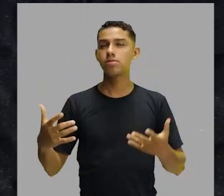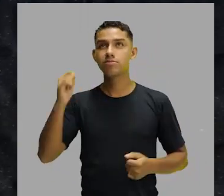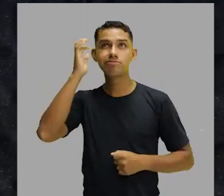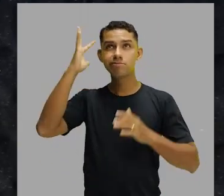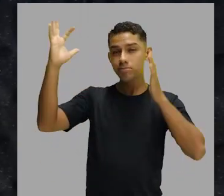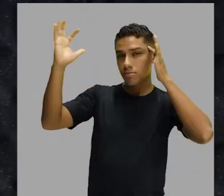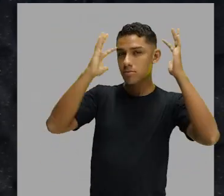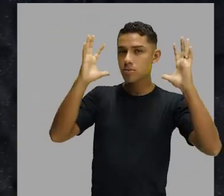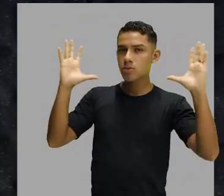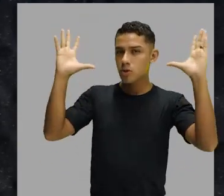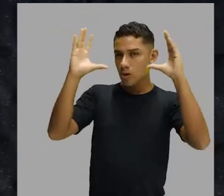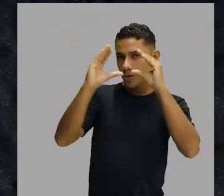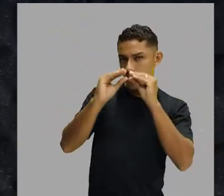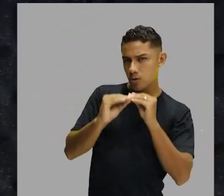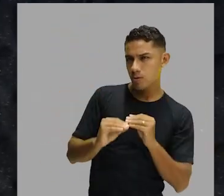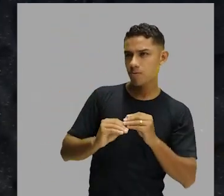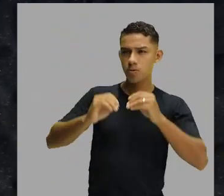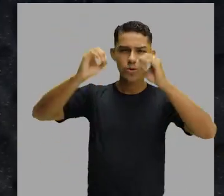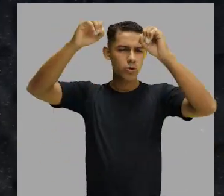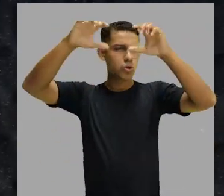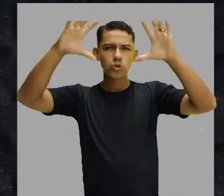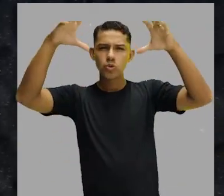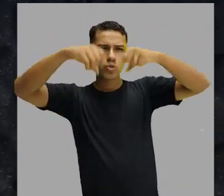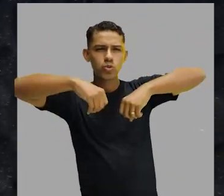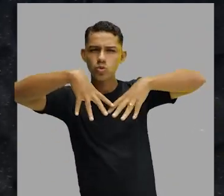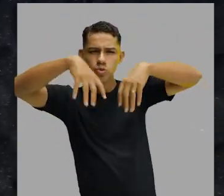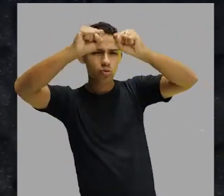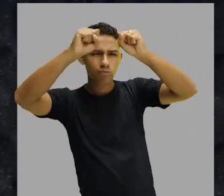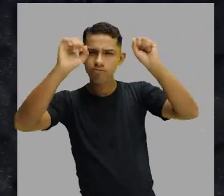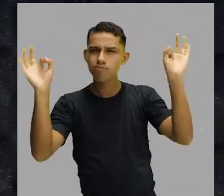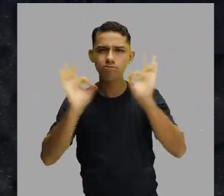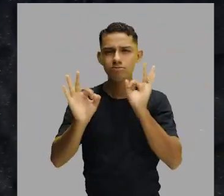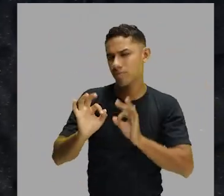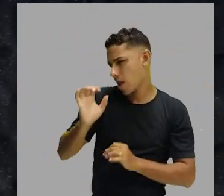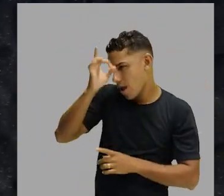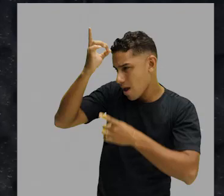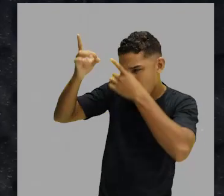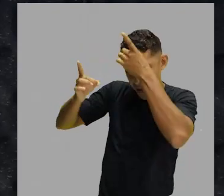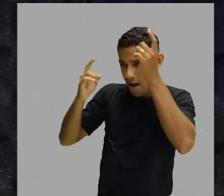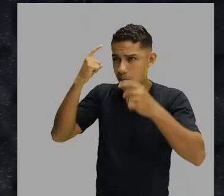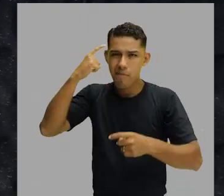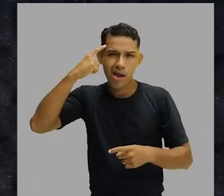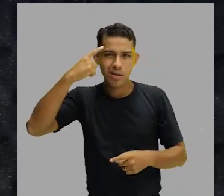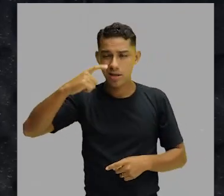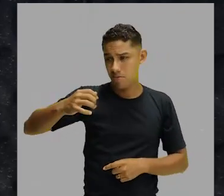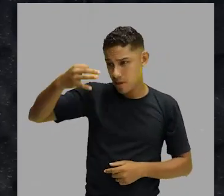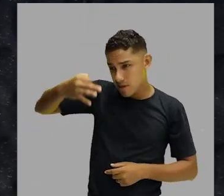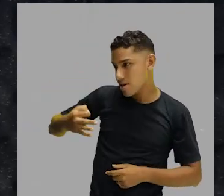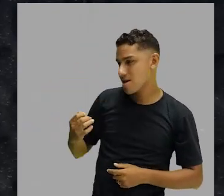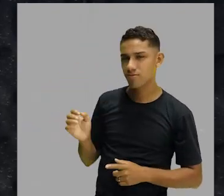que ela é escura, não tem luz, não tem ideia, não tem pensamento